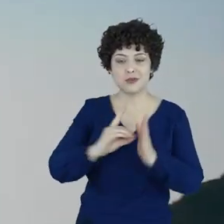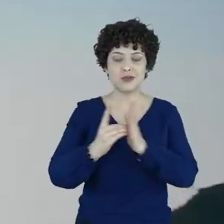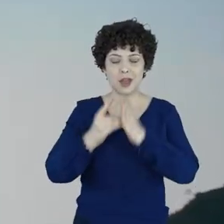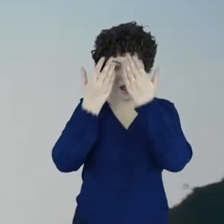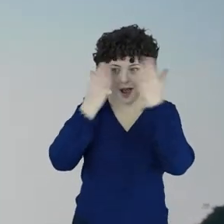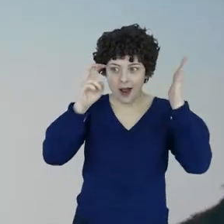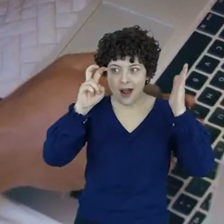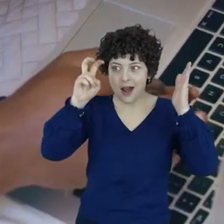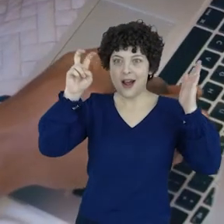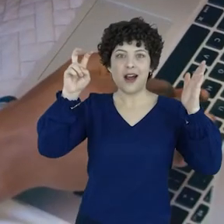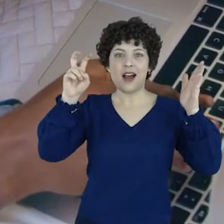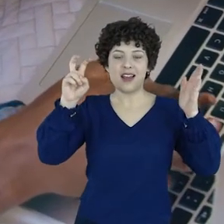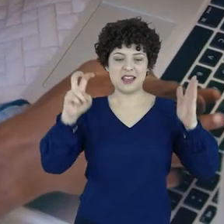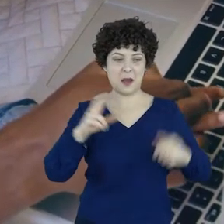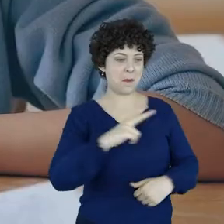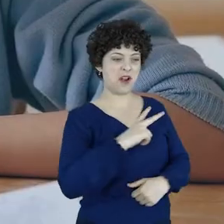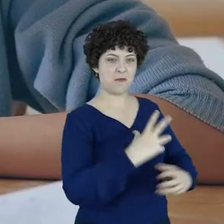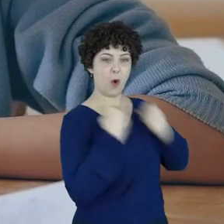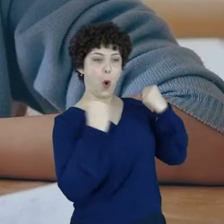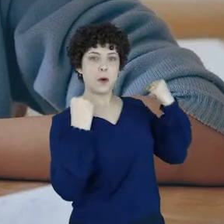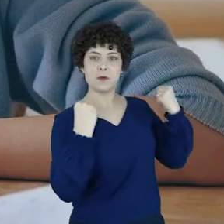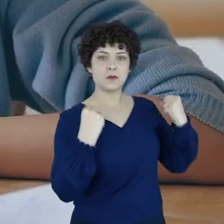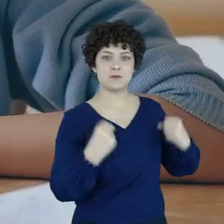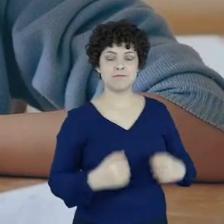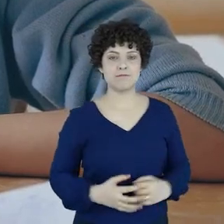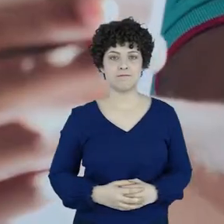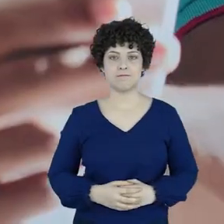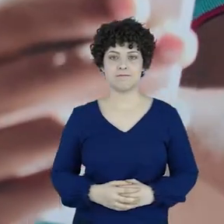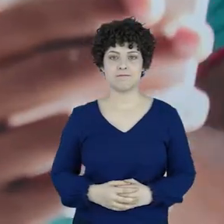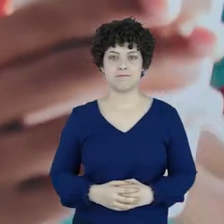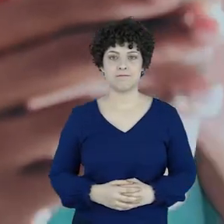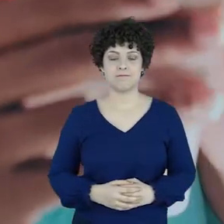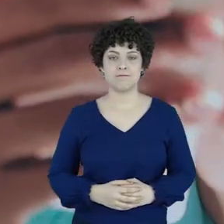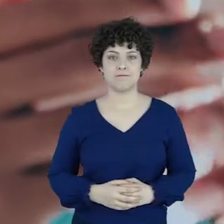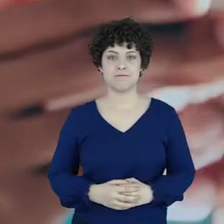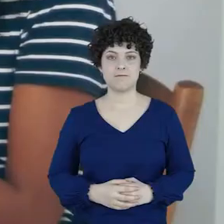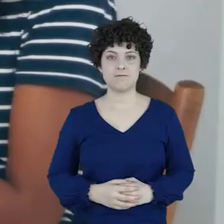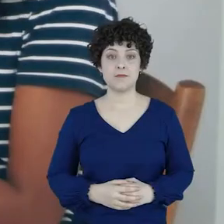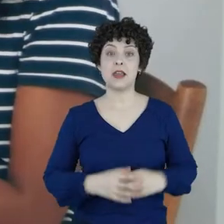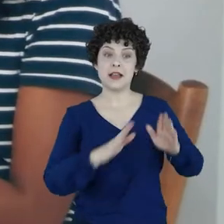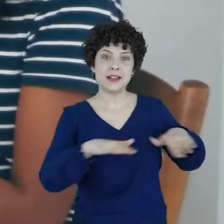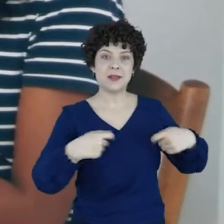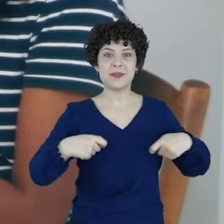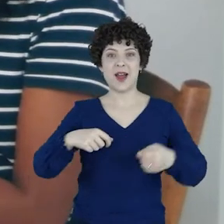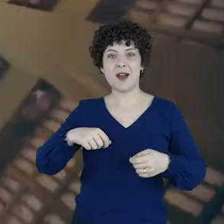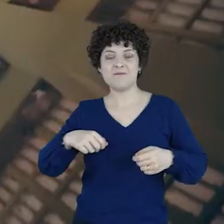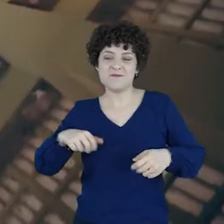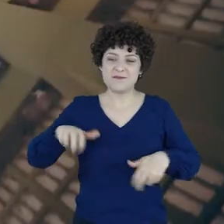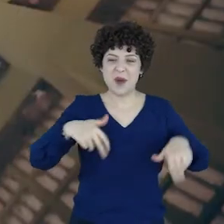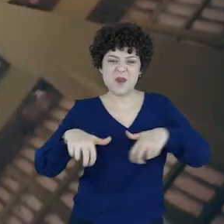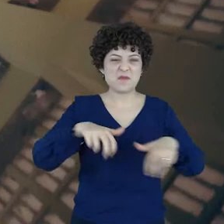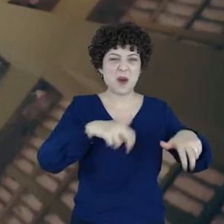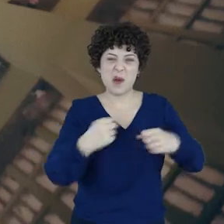Criança precisa ter experiências digitais que ampliem suas potencialidades, não que violem sua privacidade.